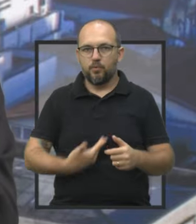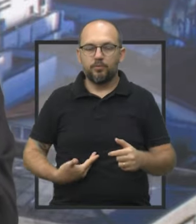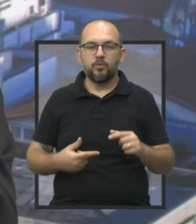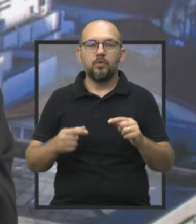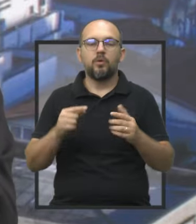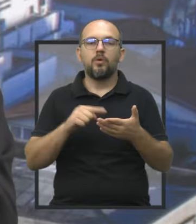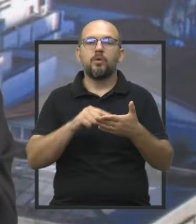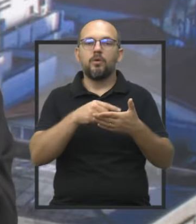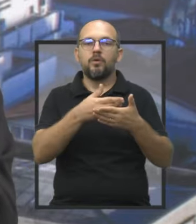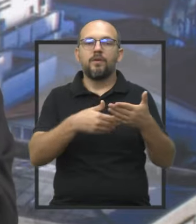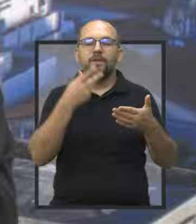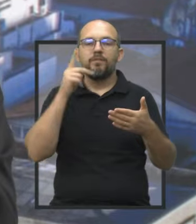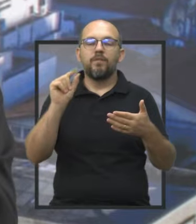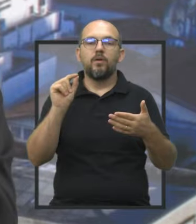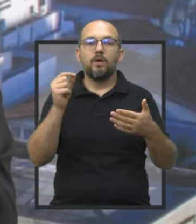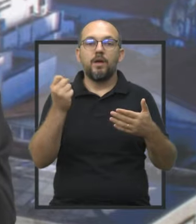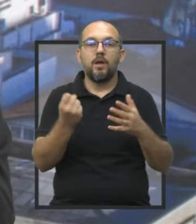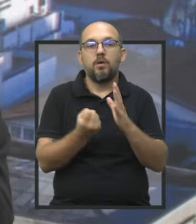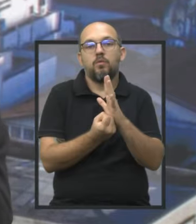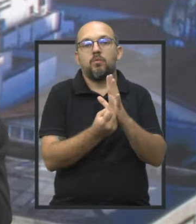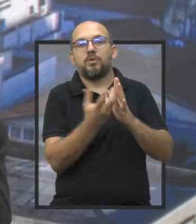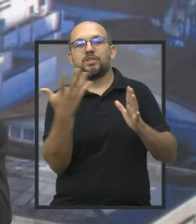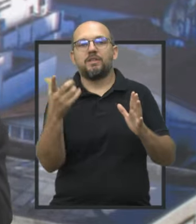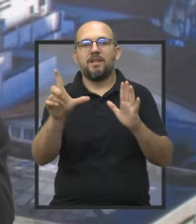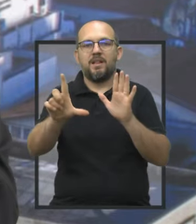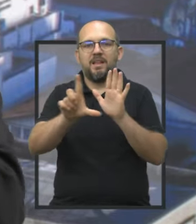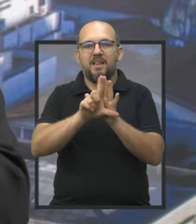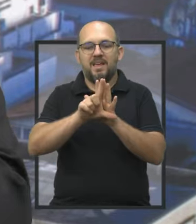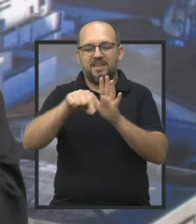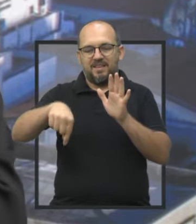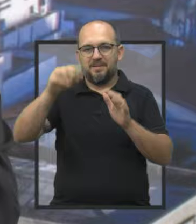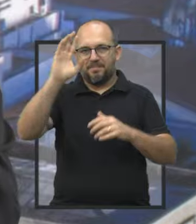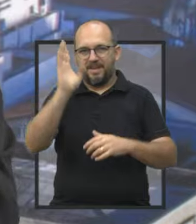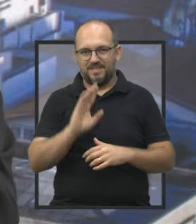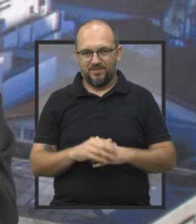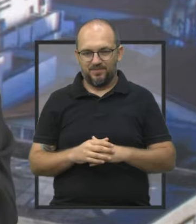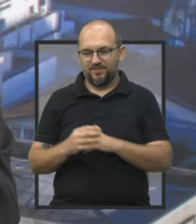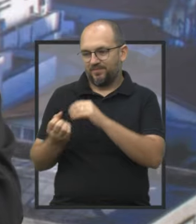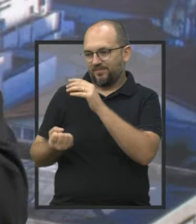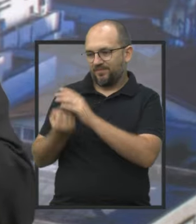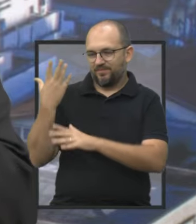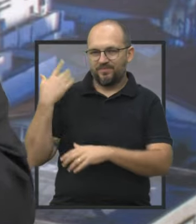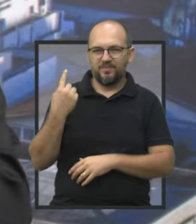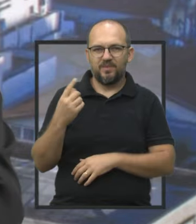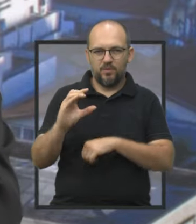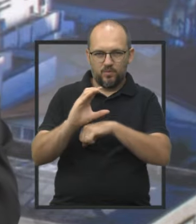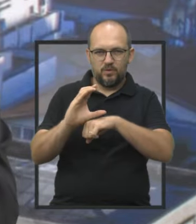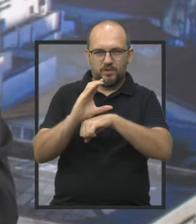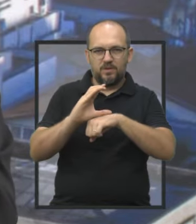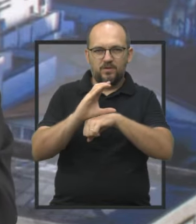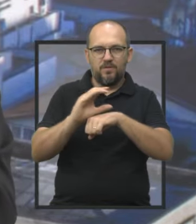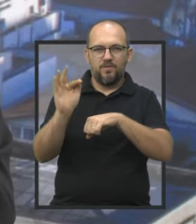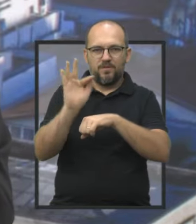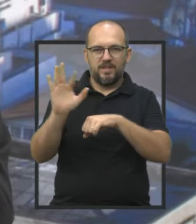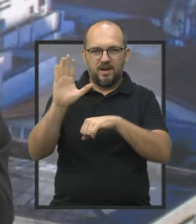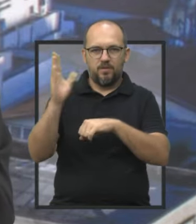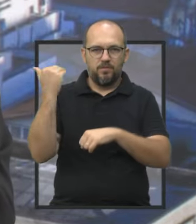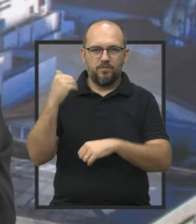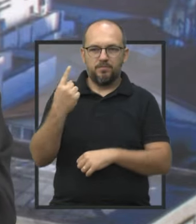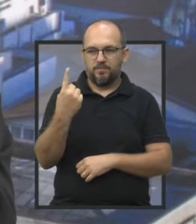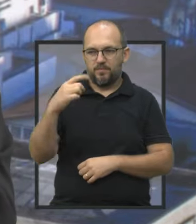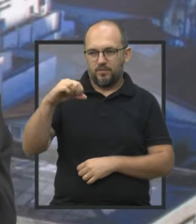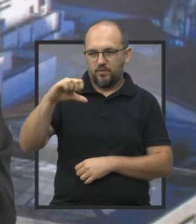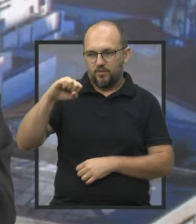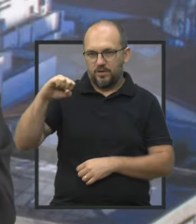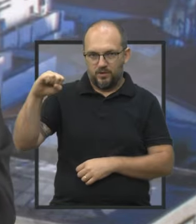da quantidade de leis existentes no nosso país, né? Desde a promulgação da Constituição Federal, lá em 88, eles fizeram